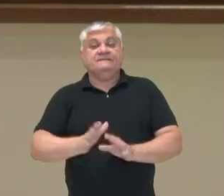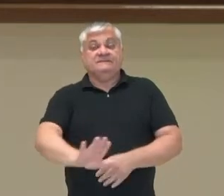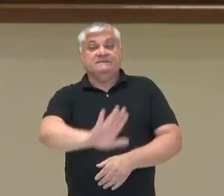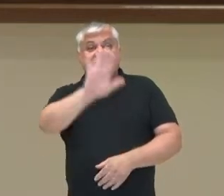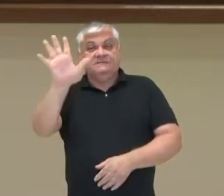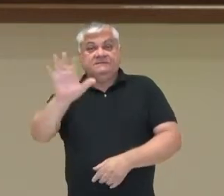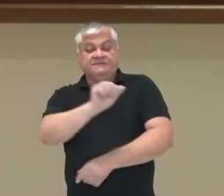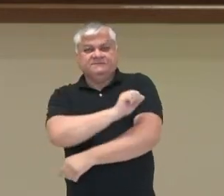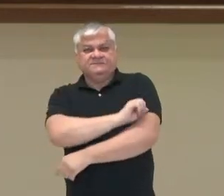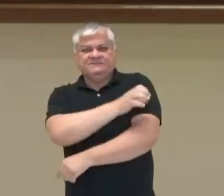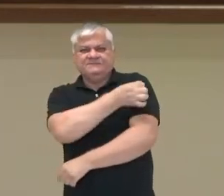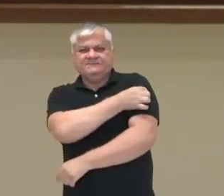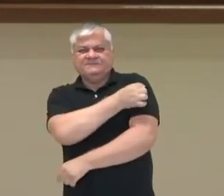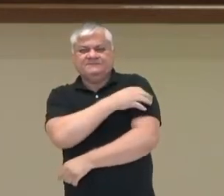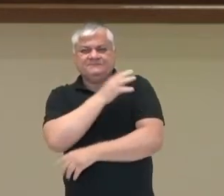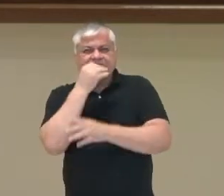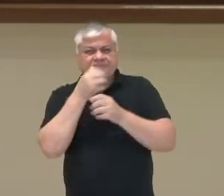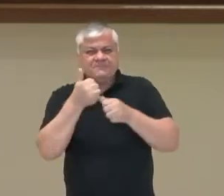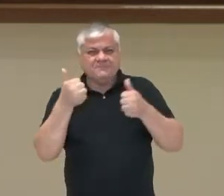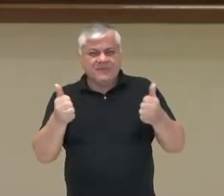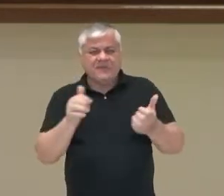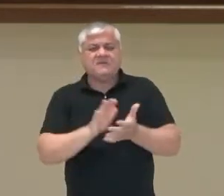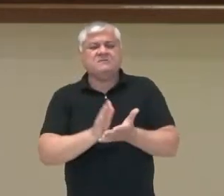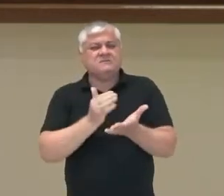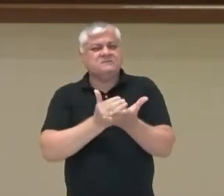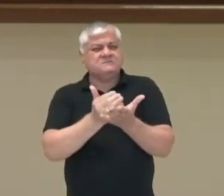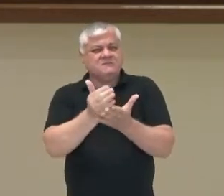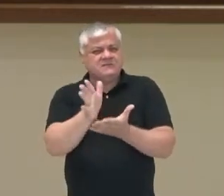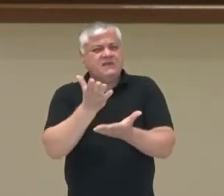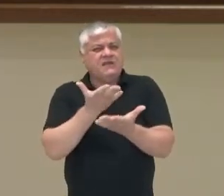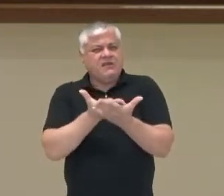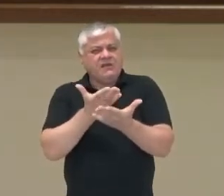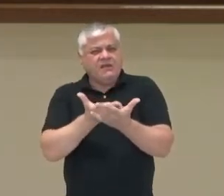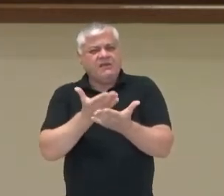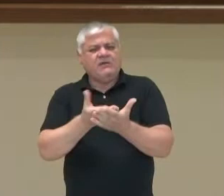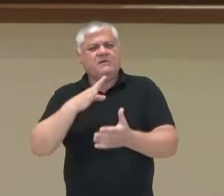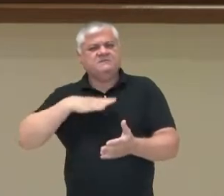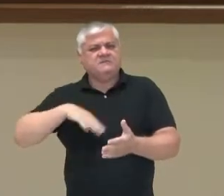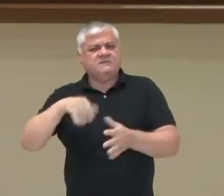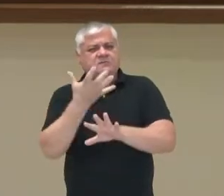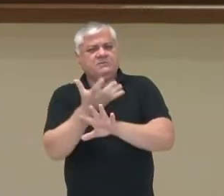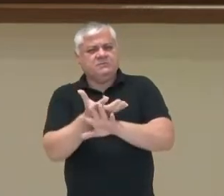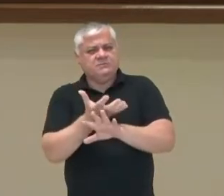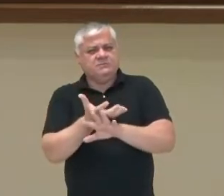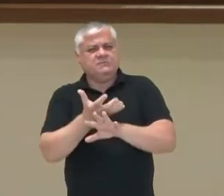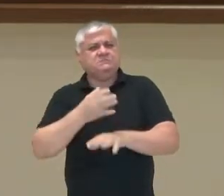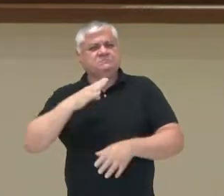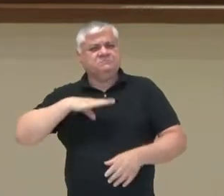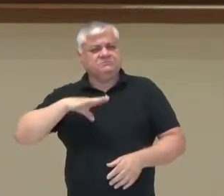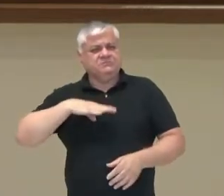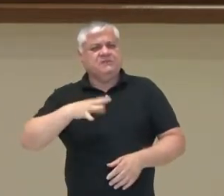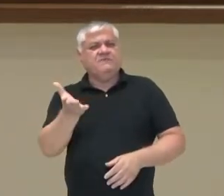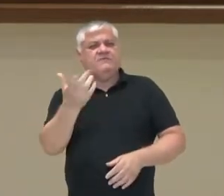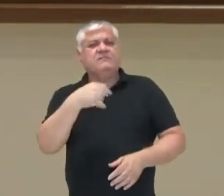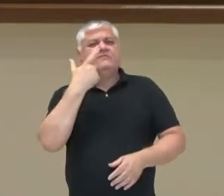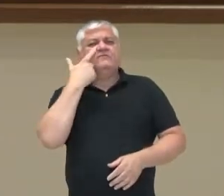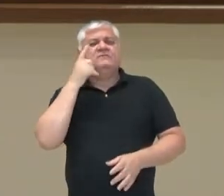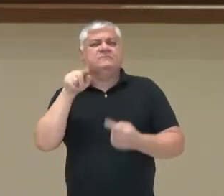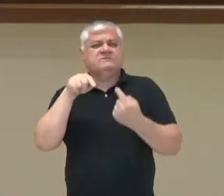Olá, alunos do sexto ano, tudo bem com vocês? Estamos iniciando mais uma aula de língua portuguesa. Vamos conferir os